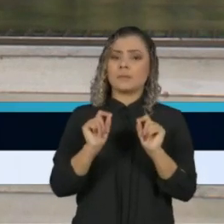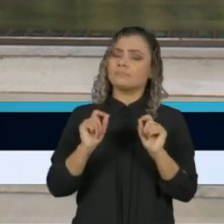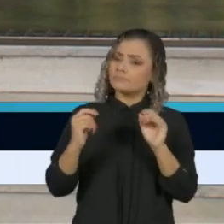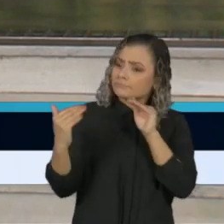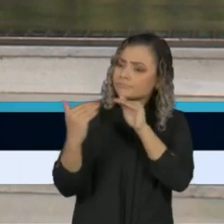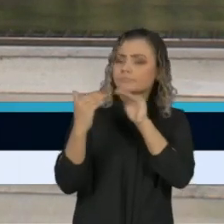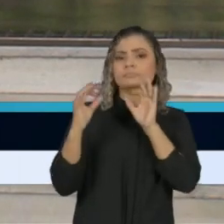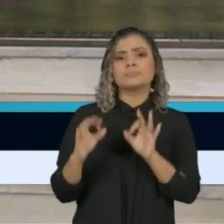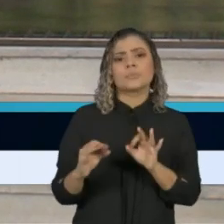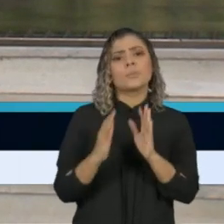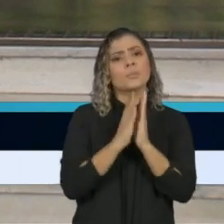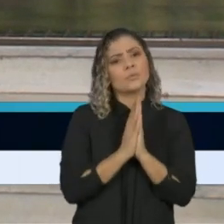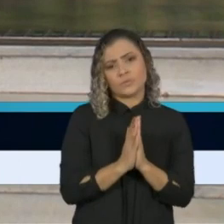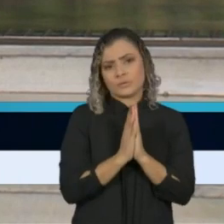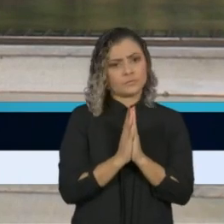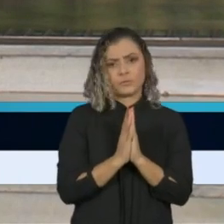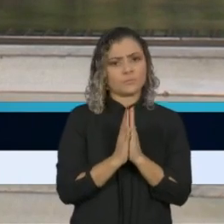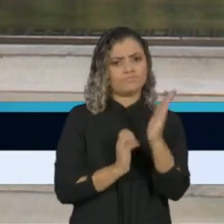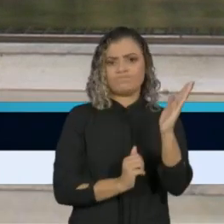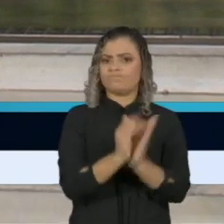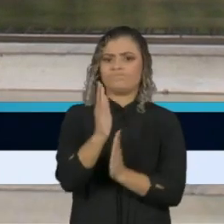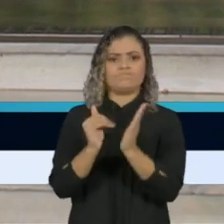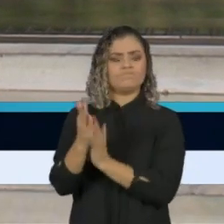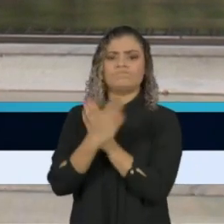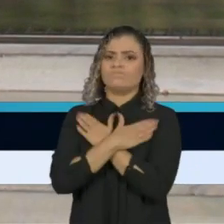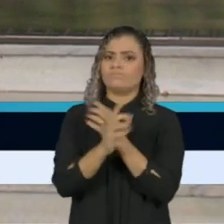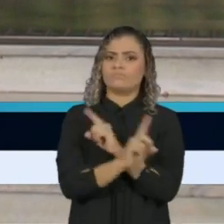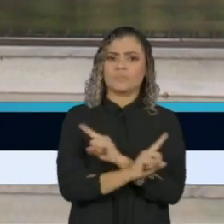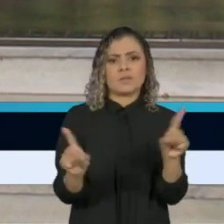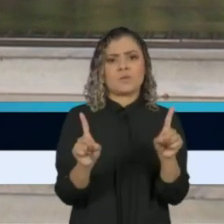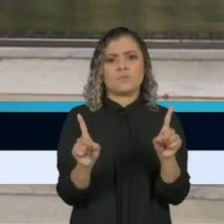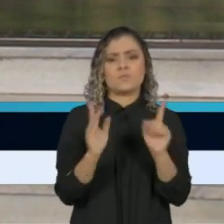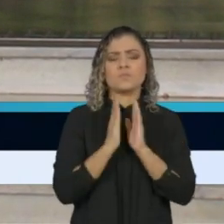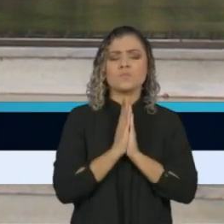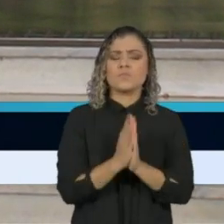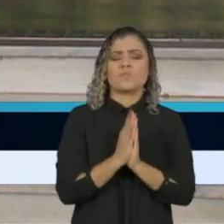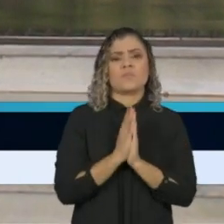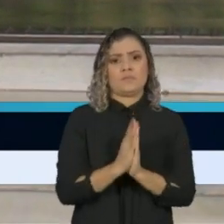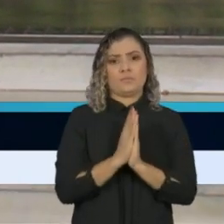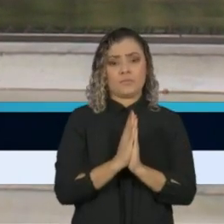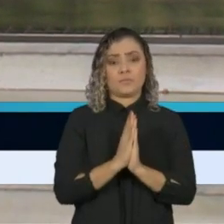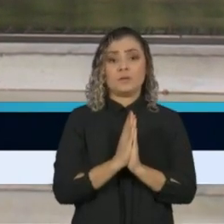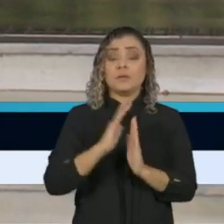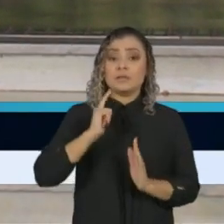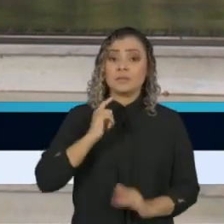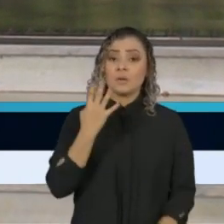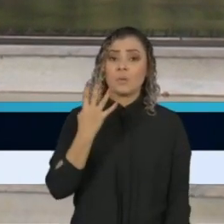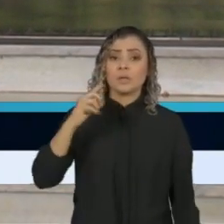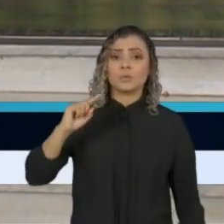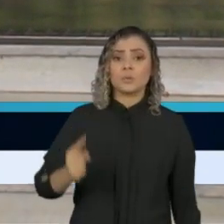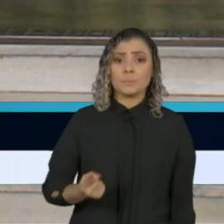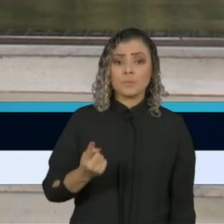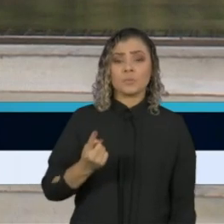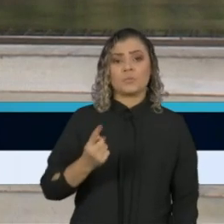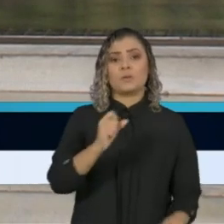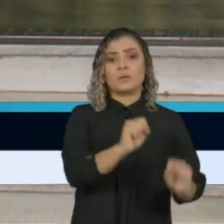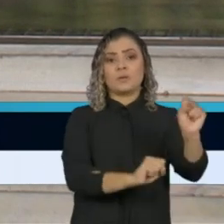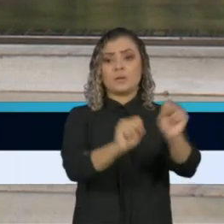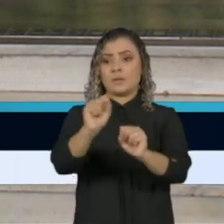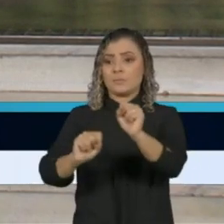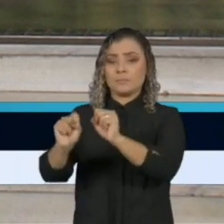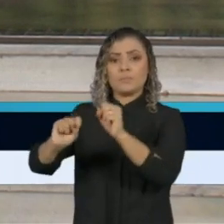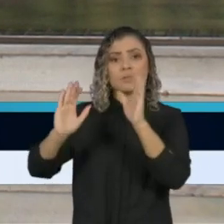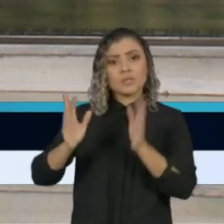brasileiros. Por favor, não demitam. Nós já temos mais de 4.000 empresas e